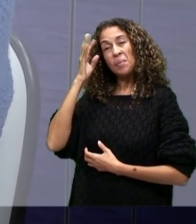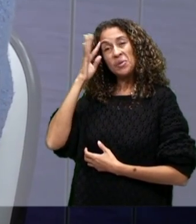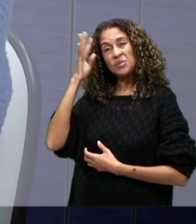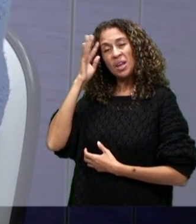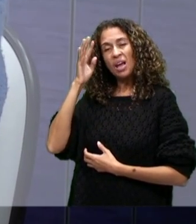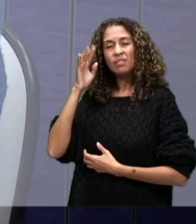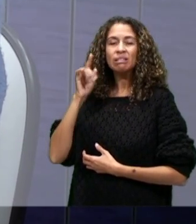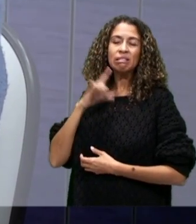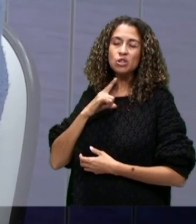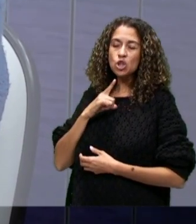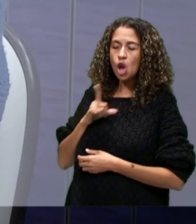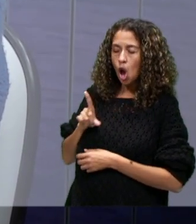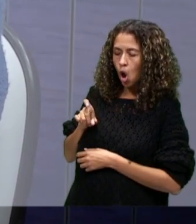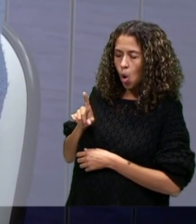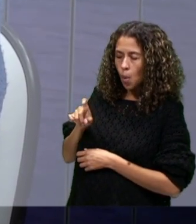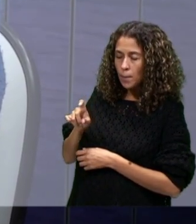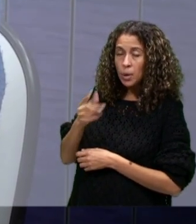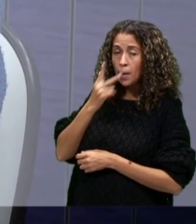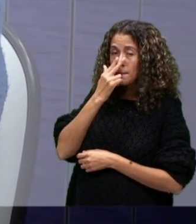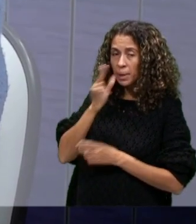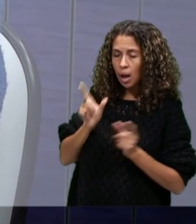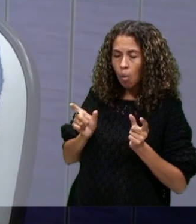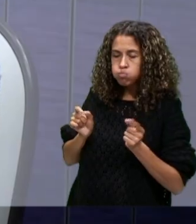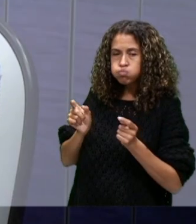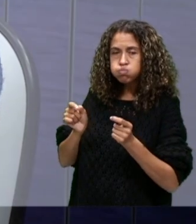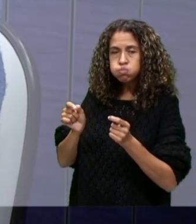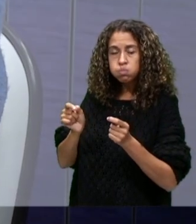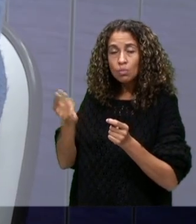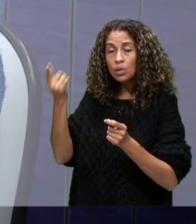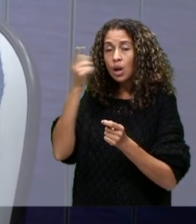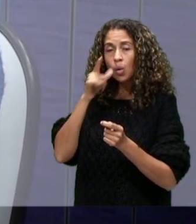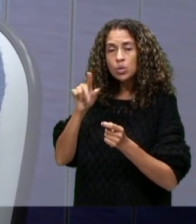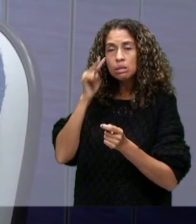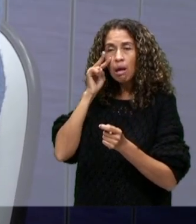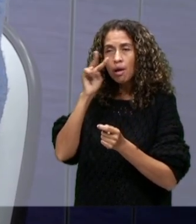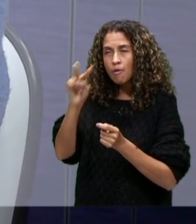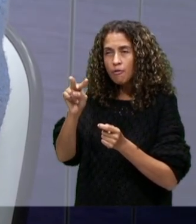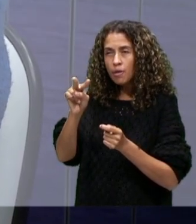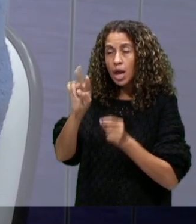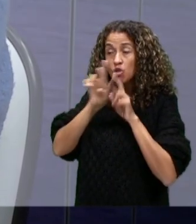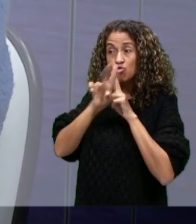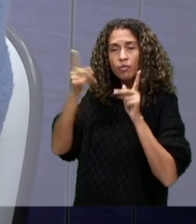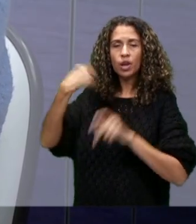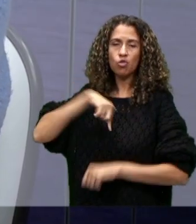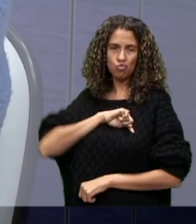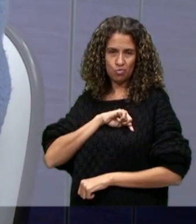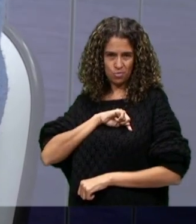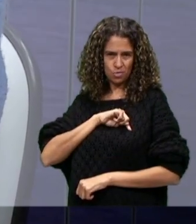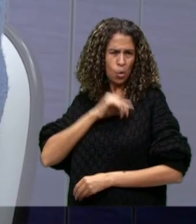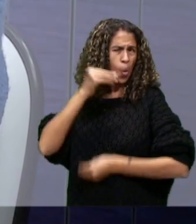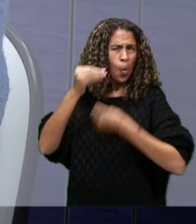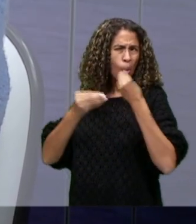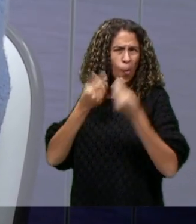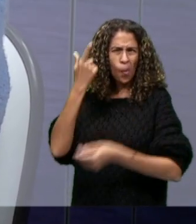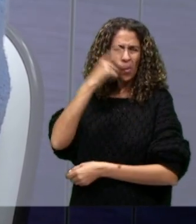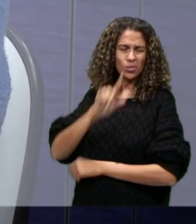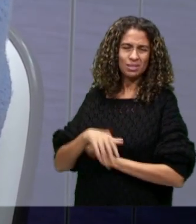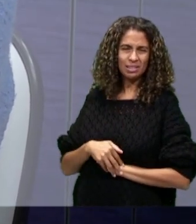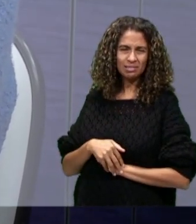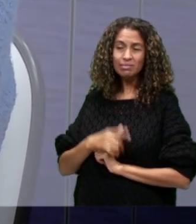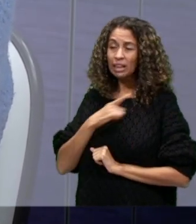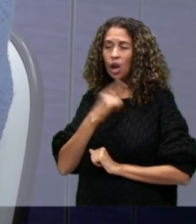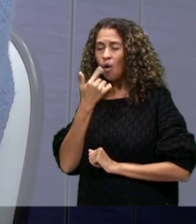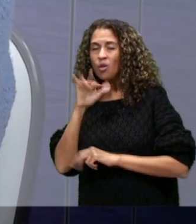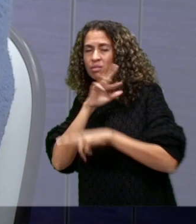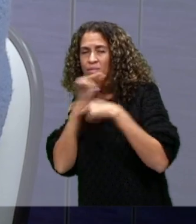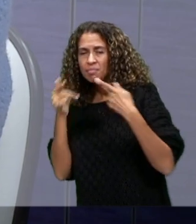que parecia uma lagosta que consegue enxergar uma luz ultravioleta que a gente não enxerga, né? Como é que pode? Que tem bichinhos que